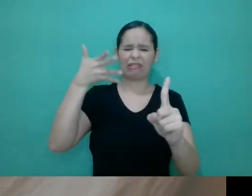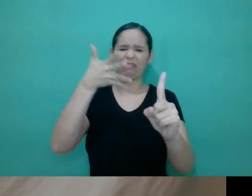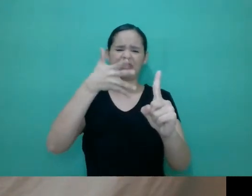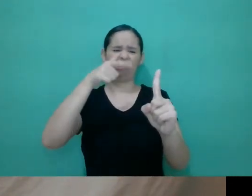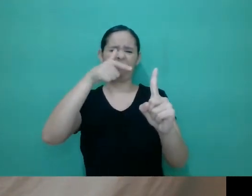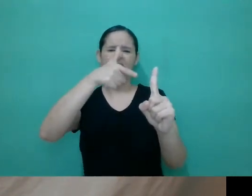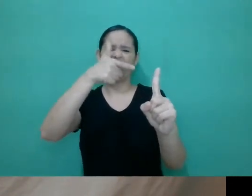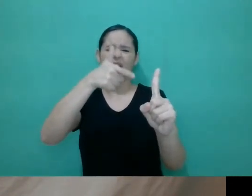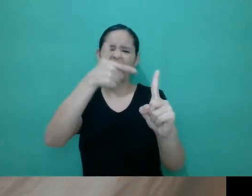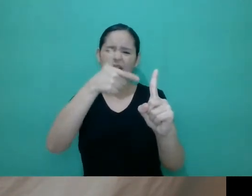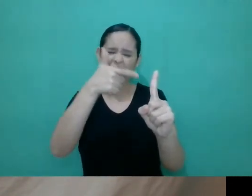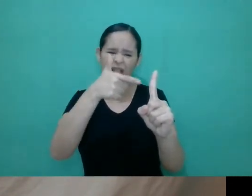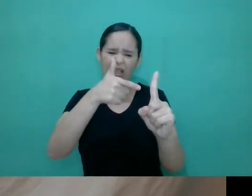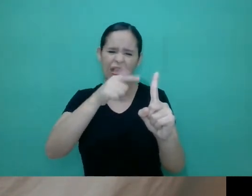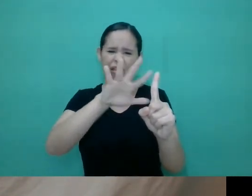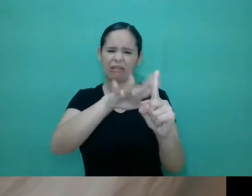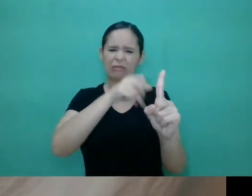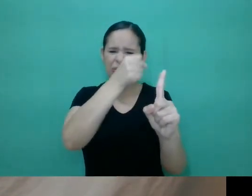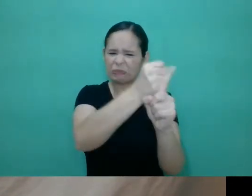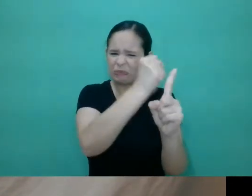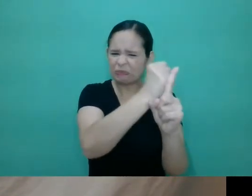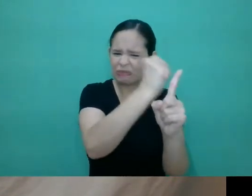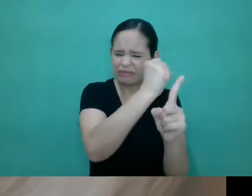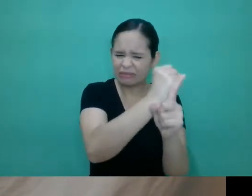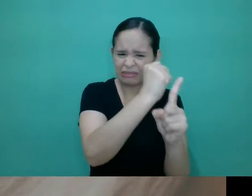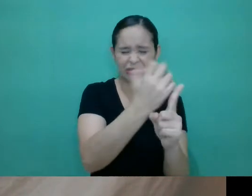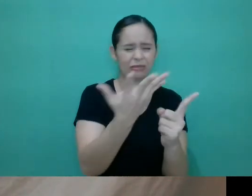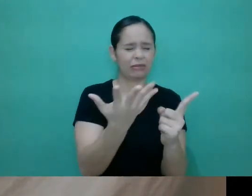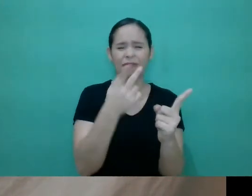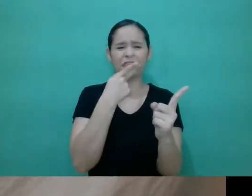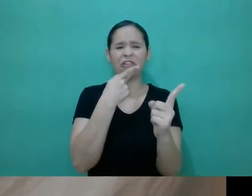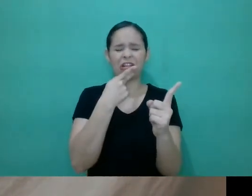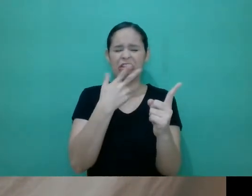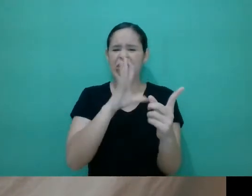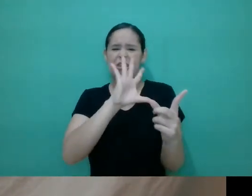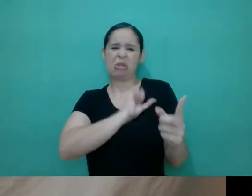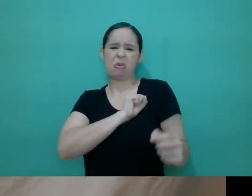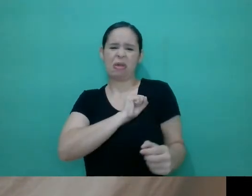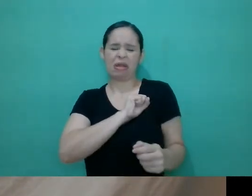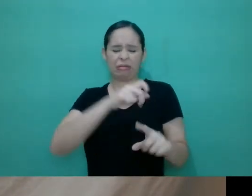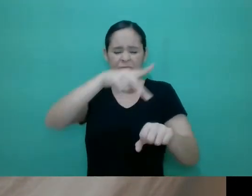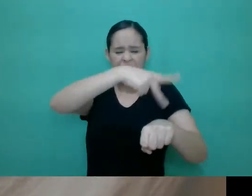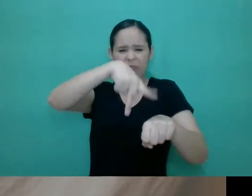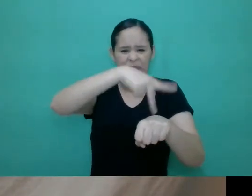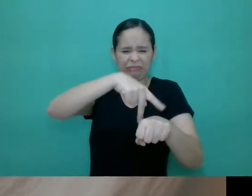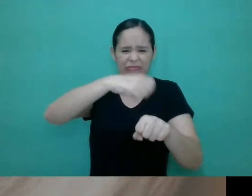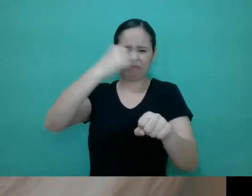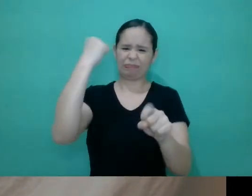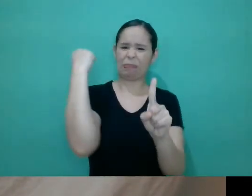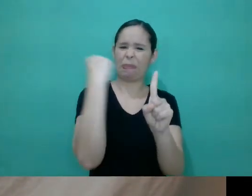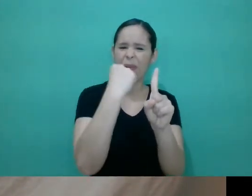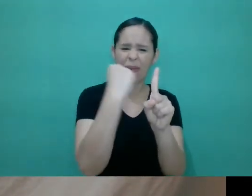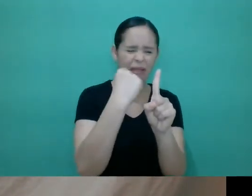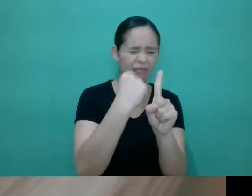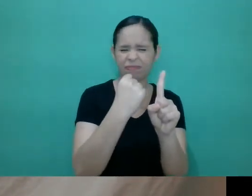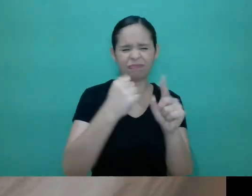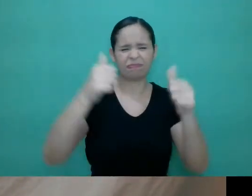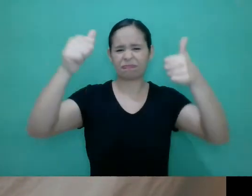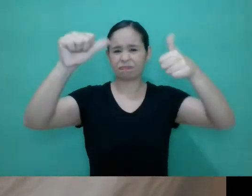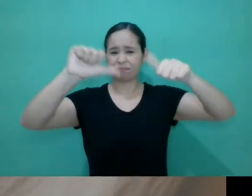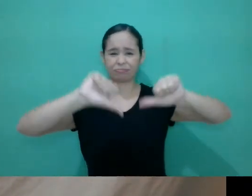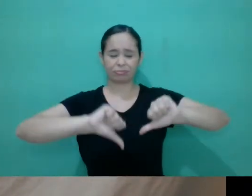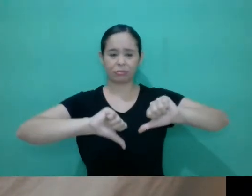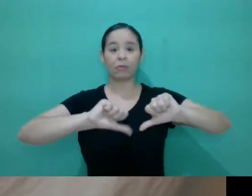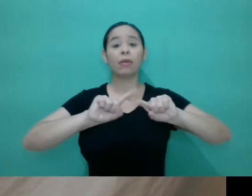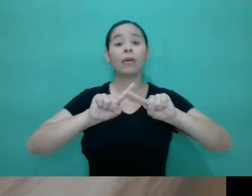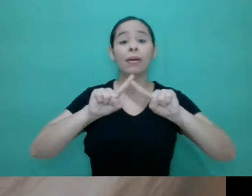e com um patriotismo questionável, né? Por conta disso, né, ele está questionando